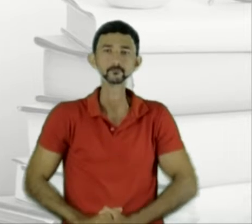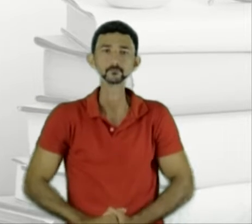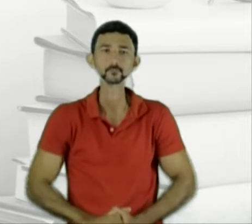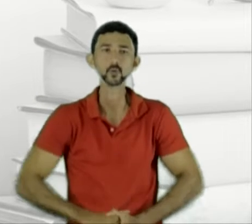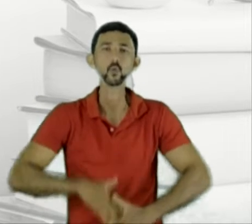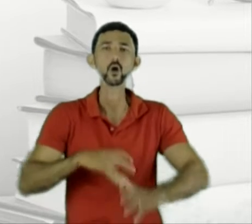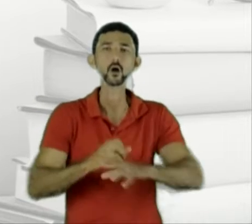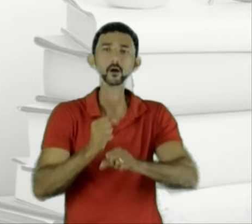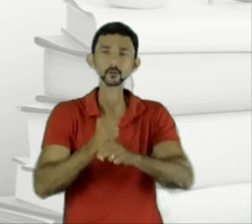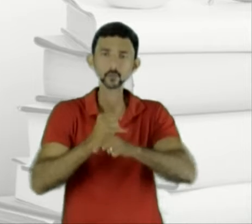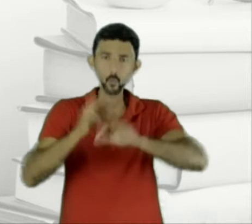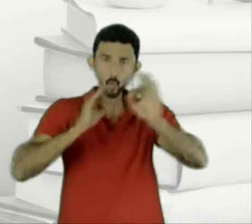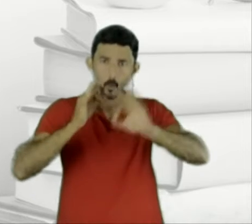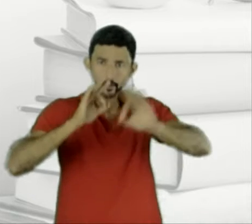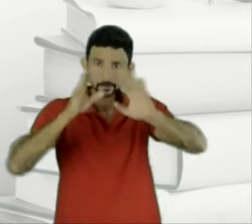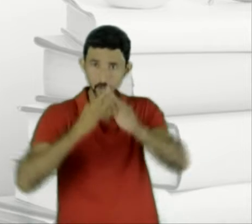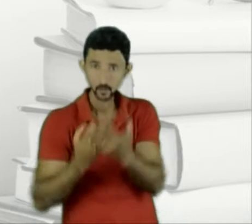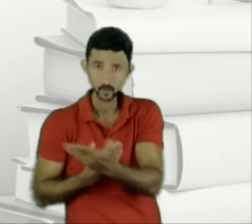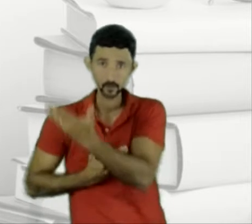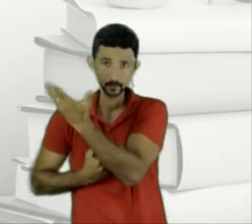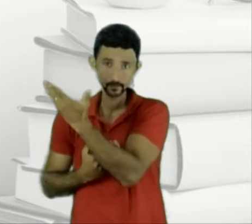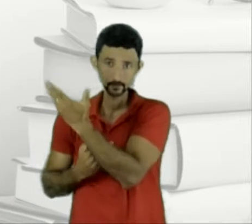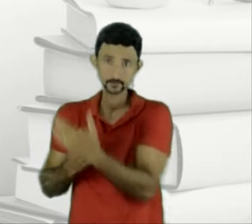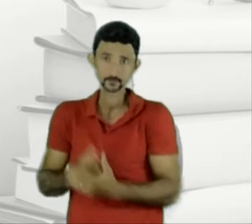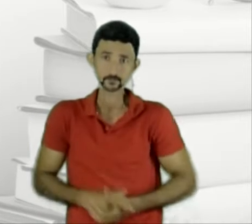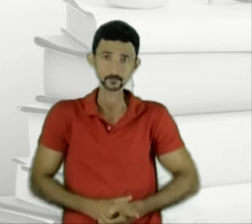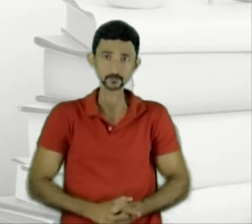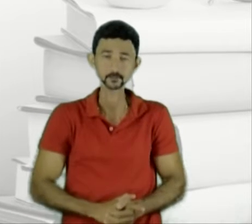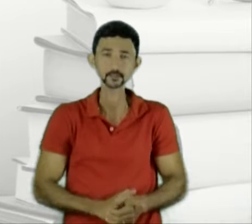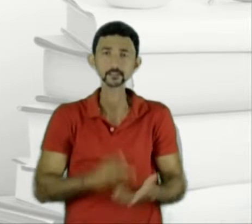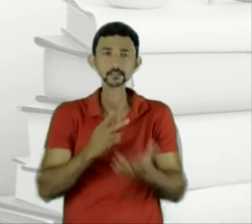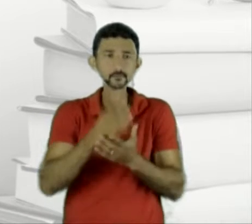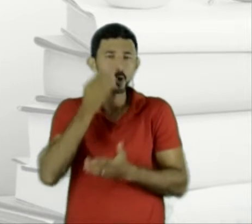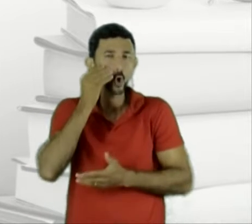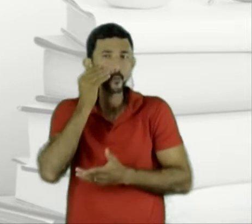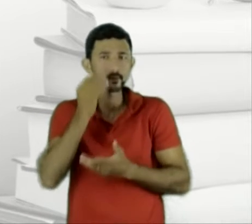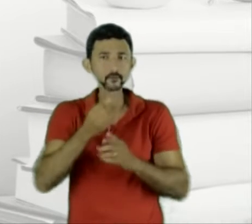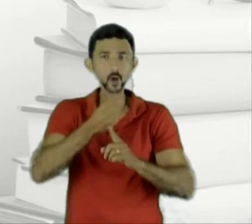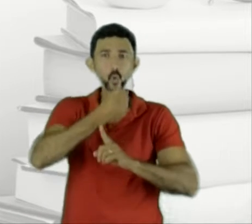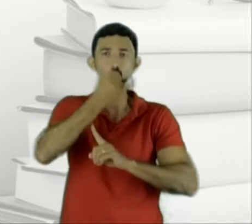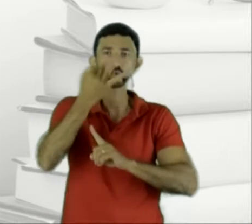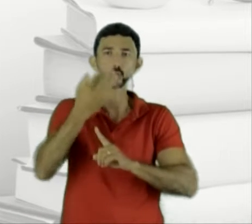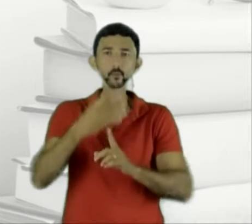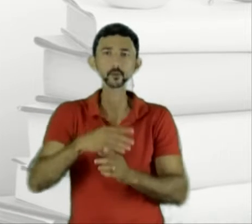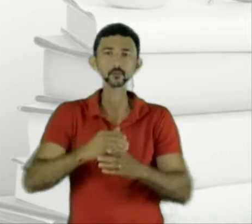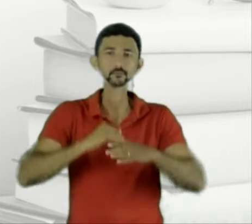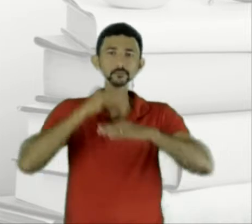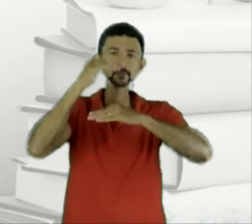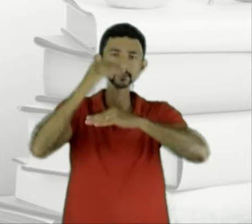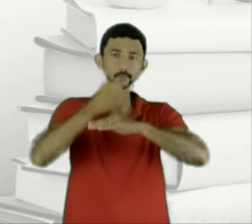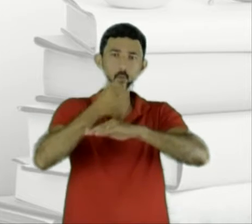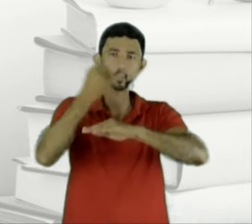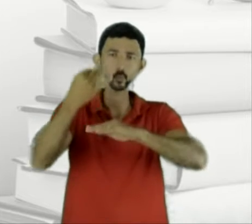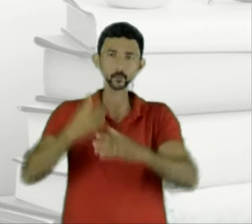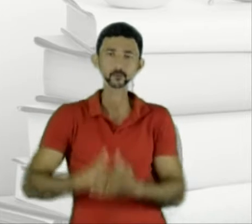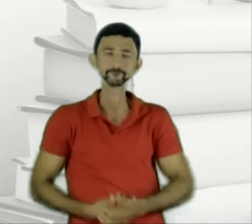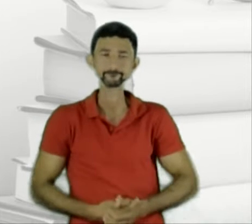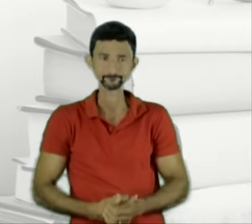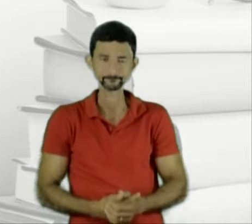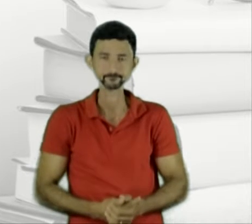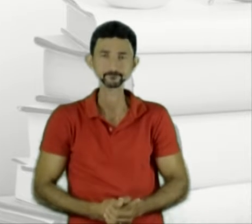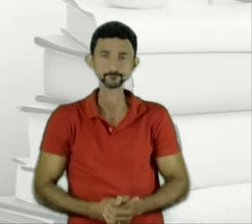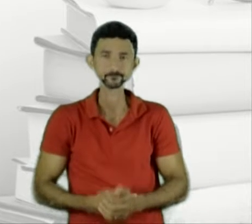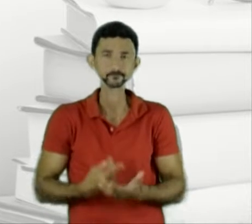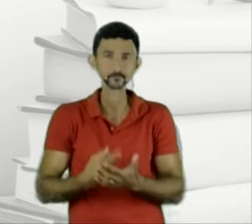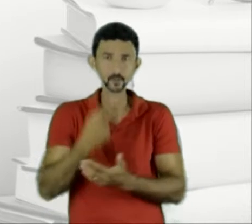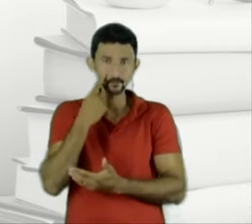Então, aí está a ilustração para você. Você vai sempre observar os expoentes da parte literal.